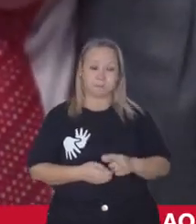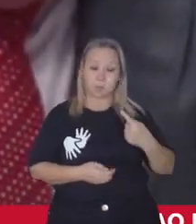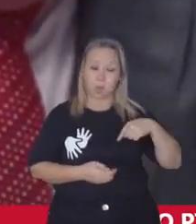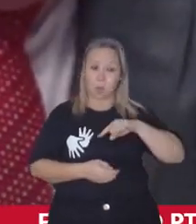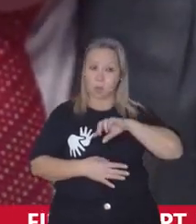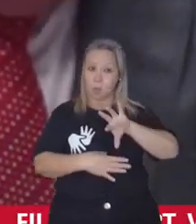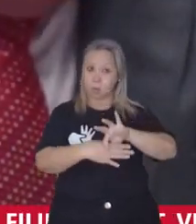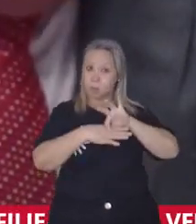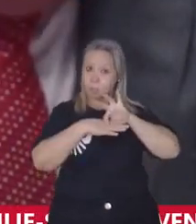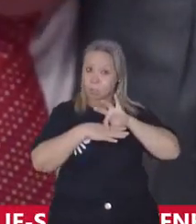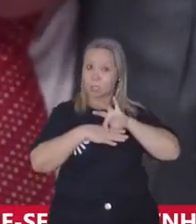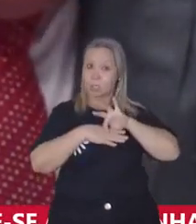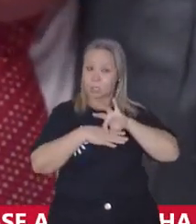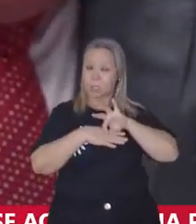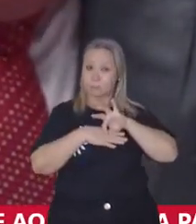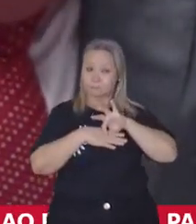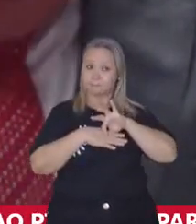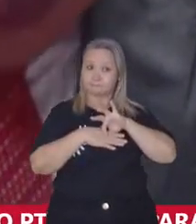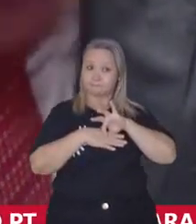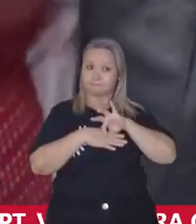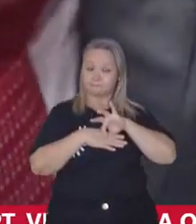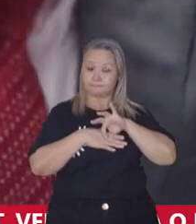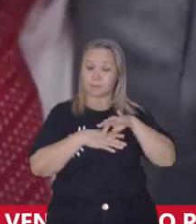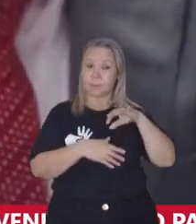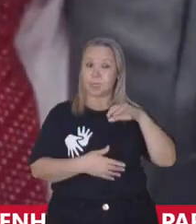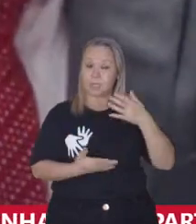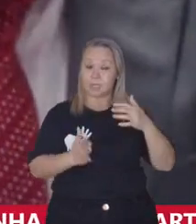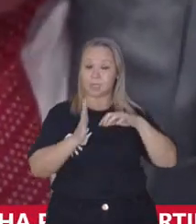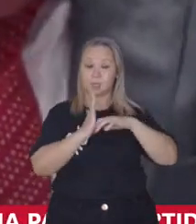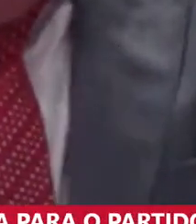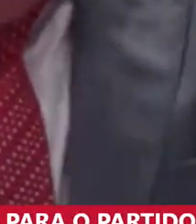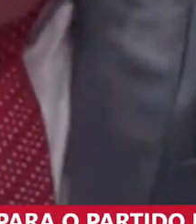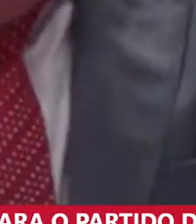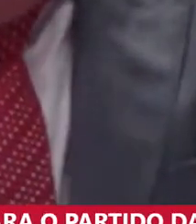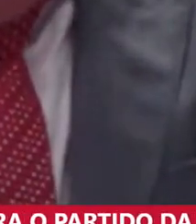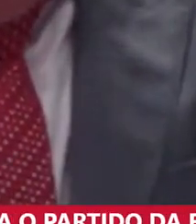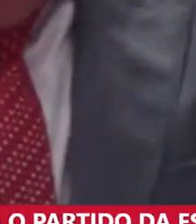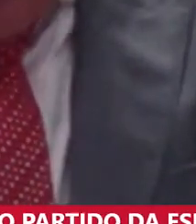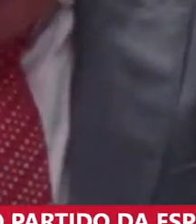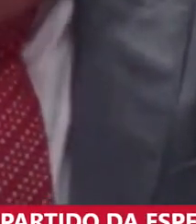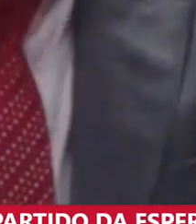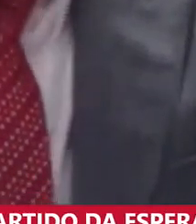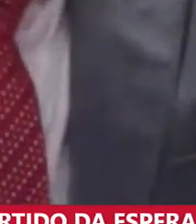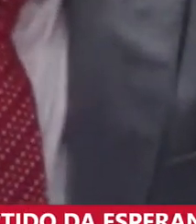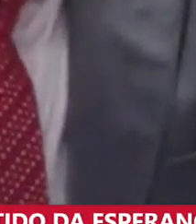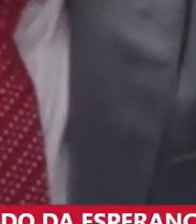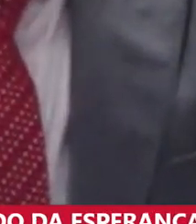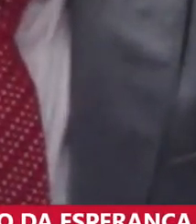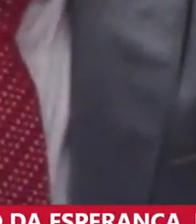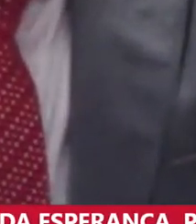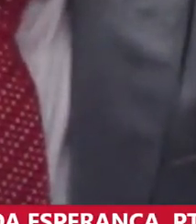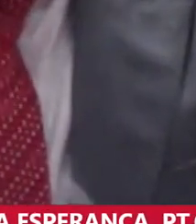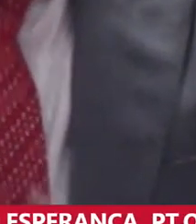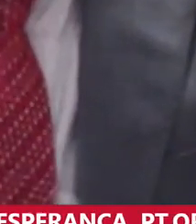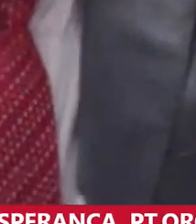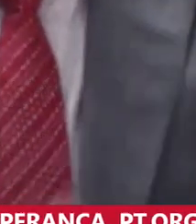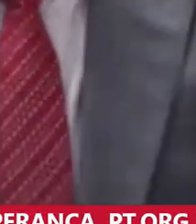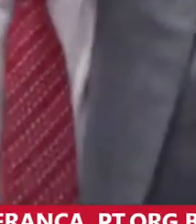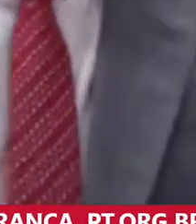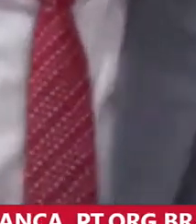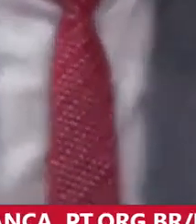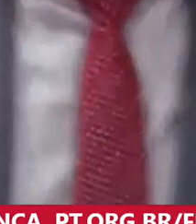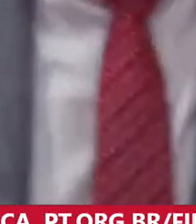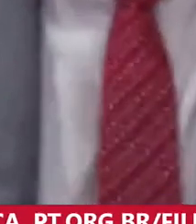né, aqui no Senado, senador Paulo Rocha, que é um dos